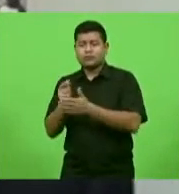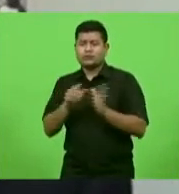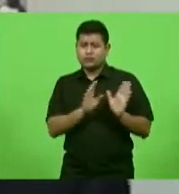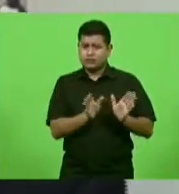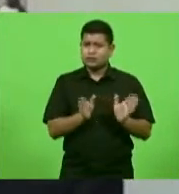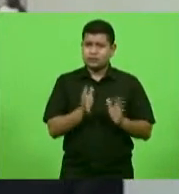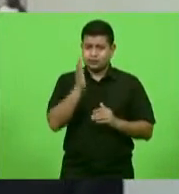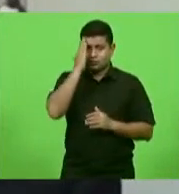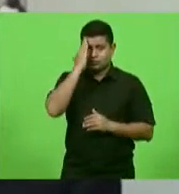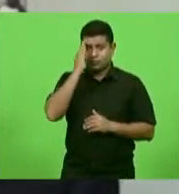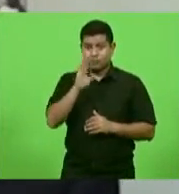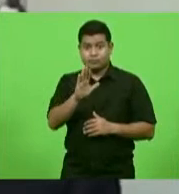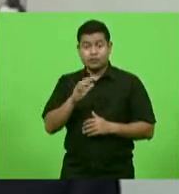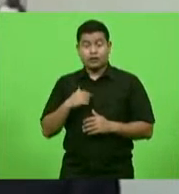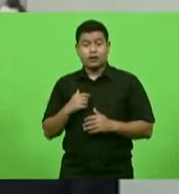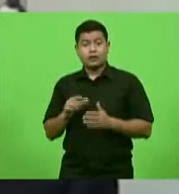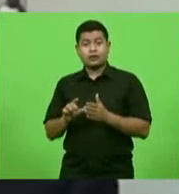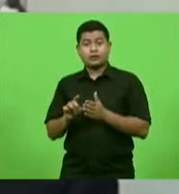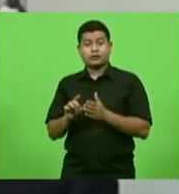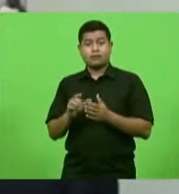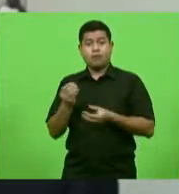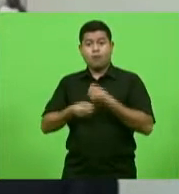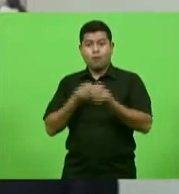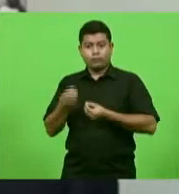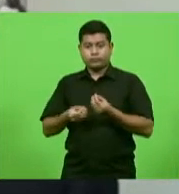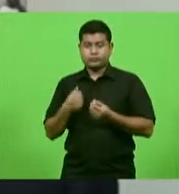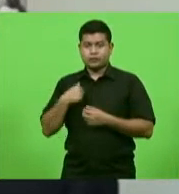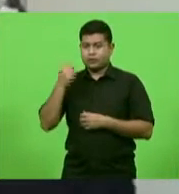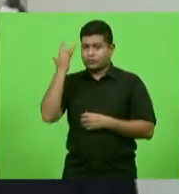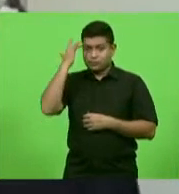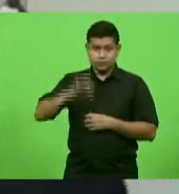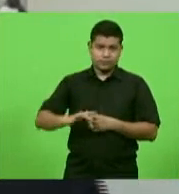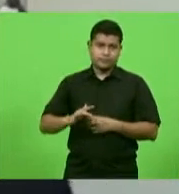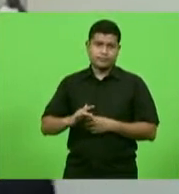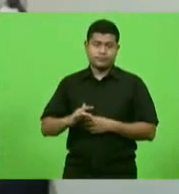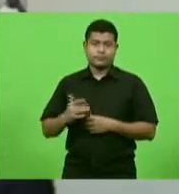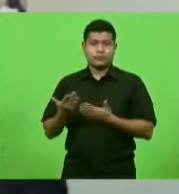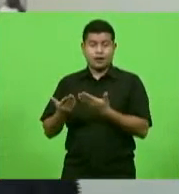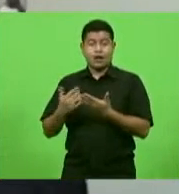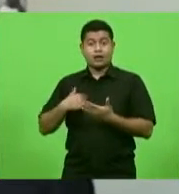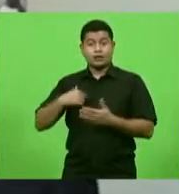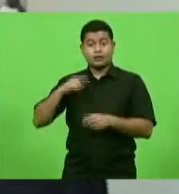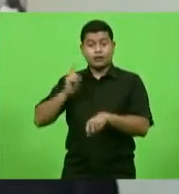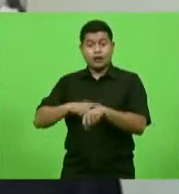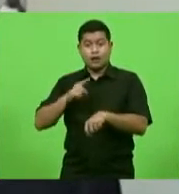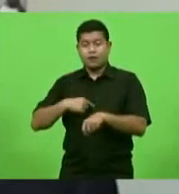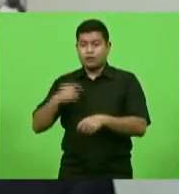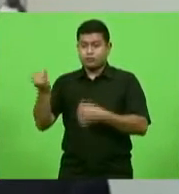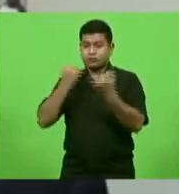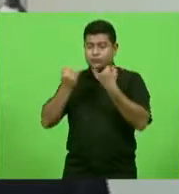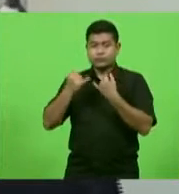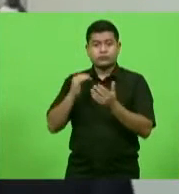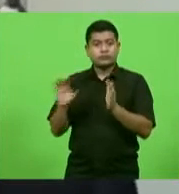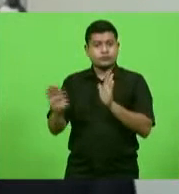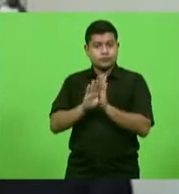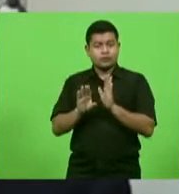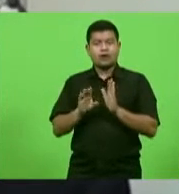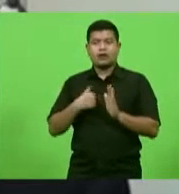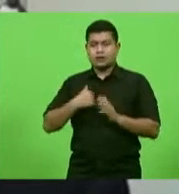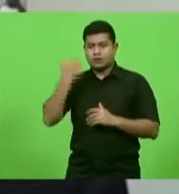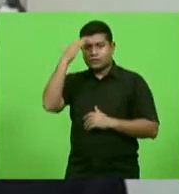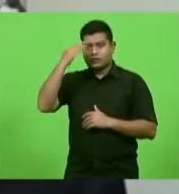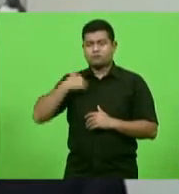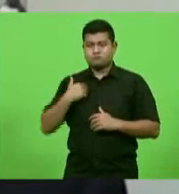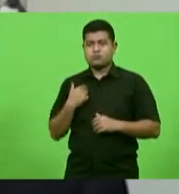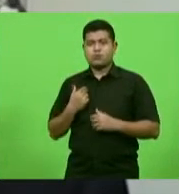assim que soube, também tomou atitude, não se omitiu, e solicitando aí a intervenção, né, do delegado-geral da